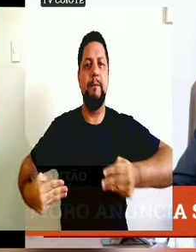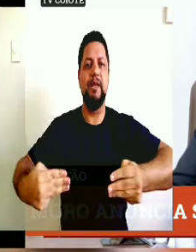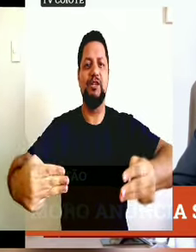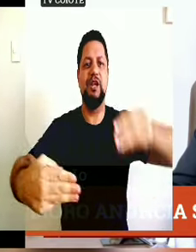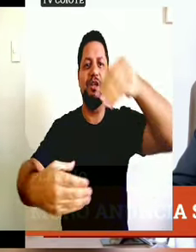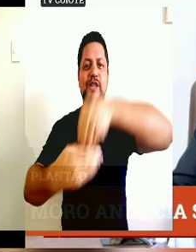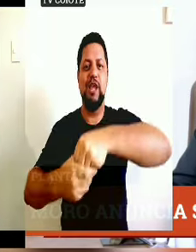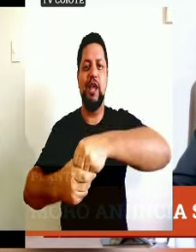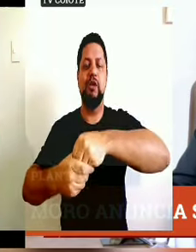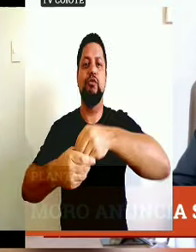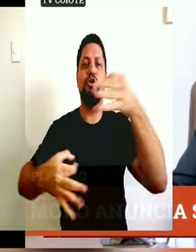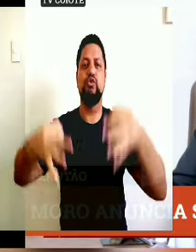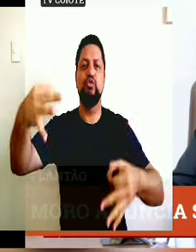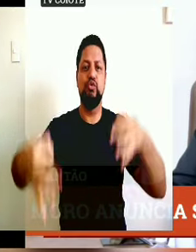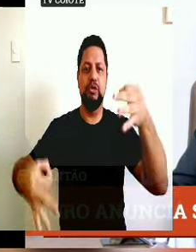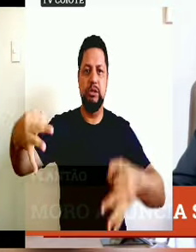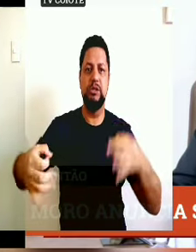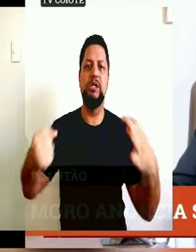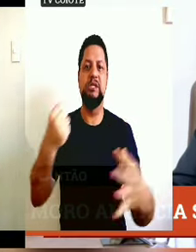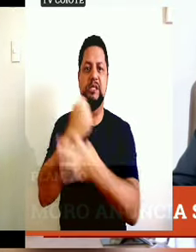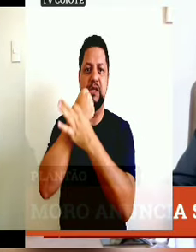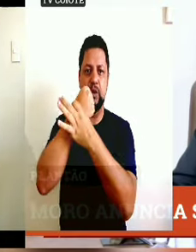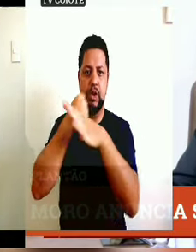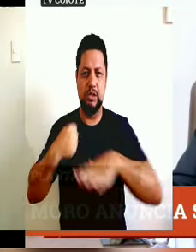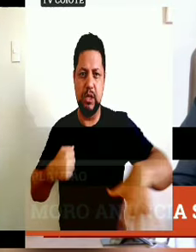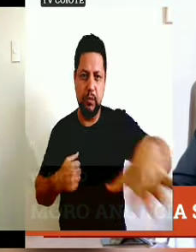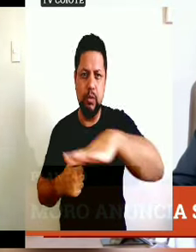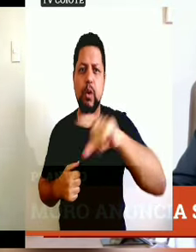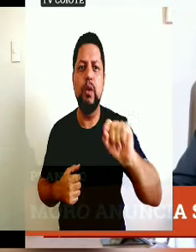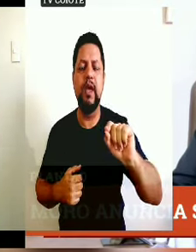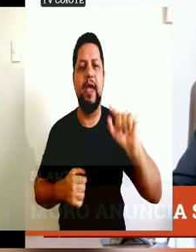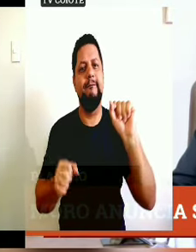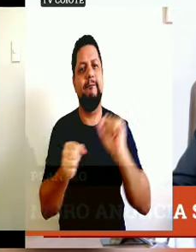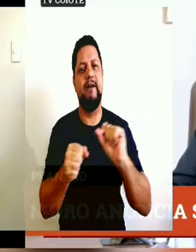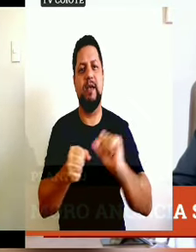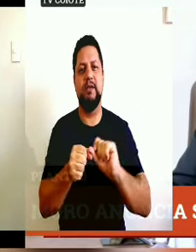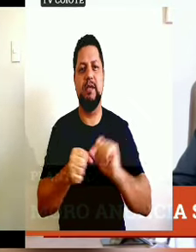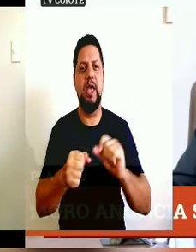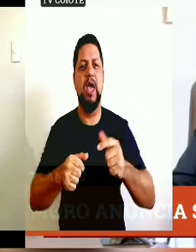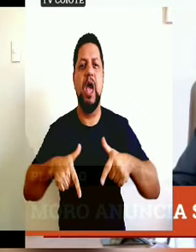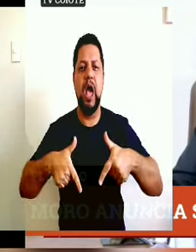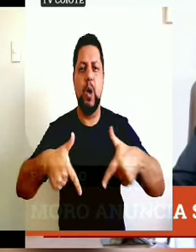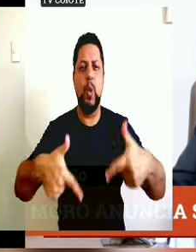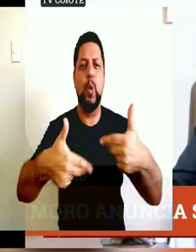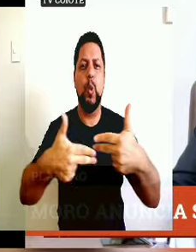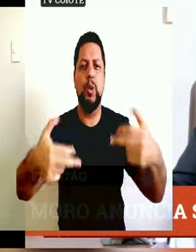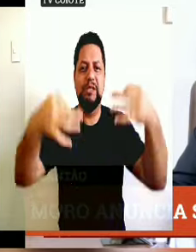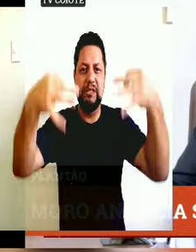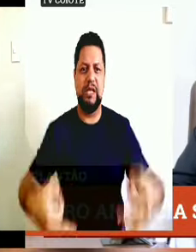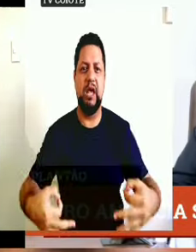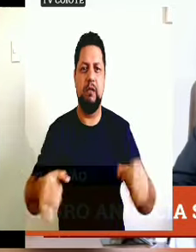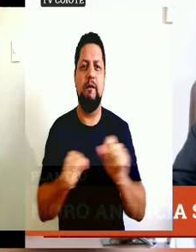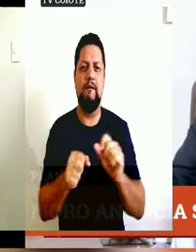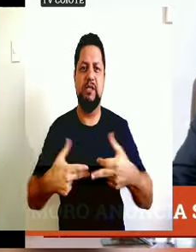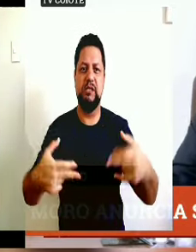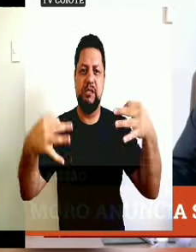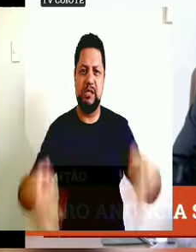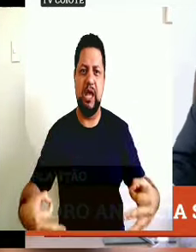e Segurança Pública nessa gestão, que é fazer a coisa certa sempre. Muito obrigado.